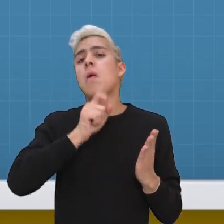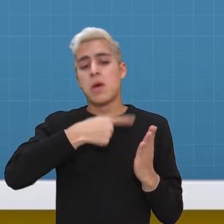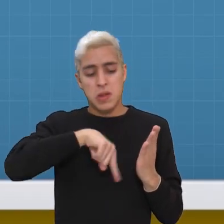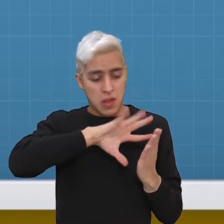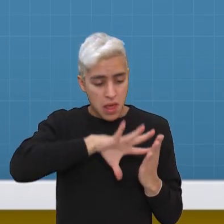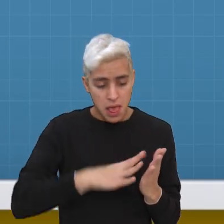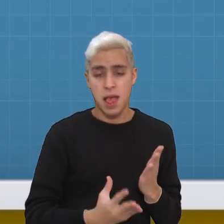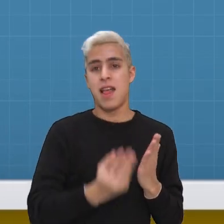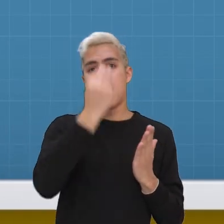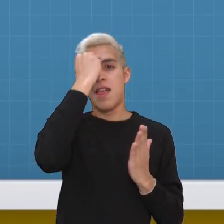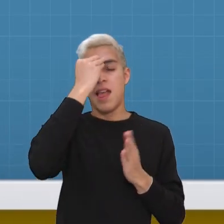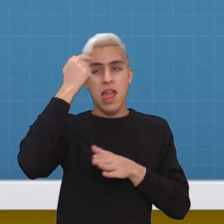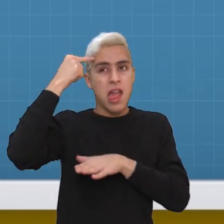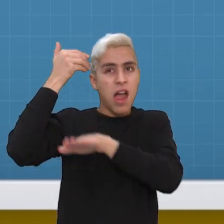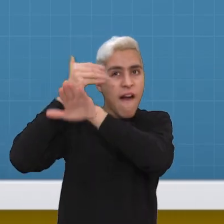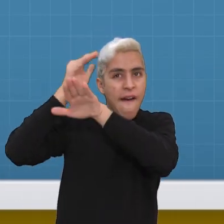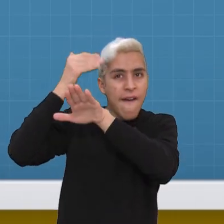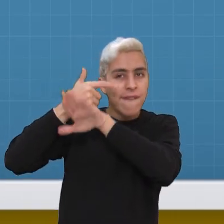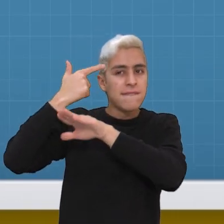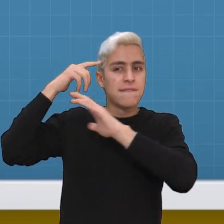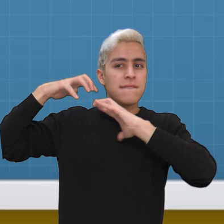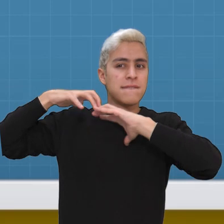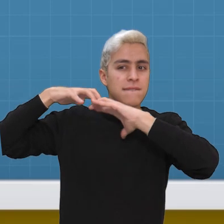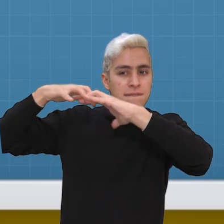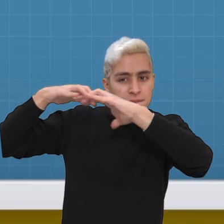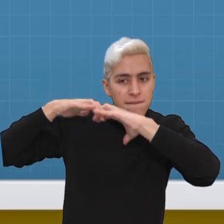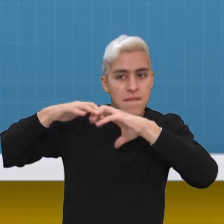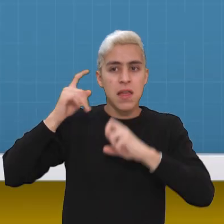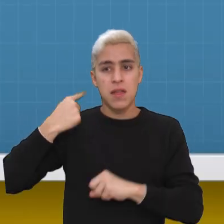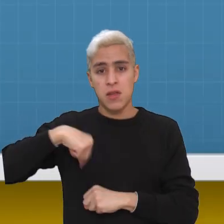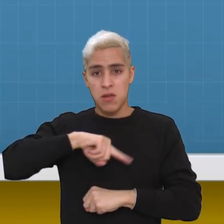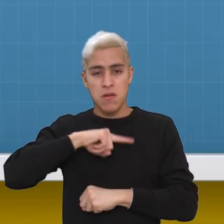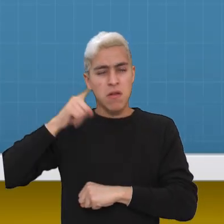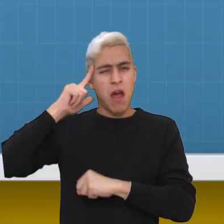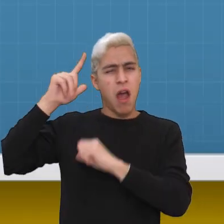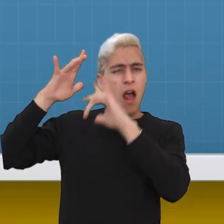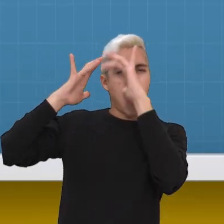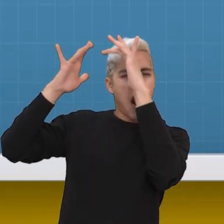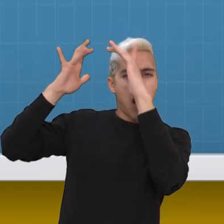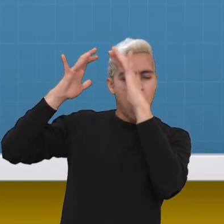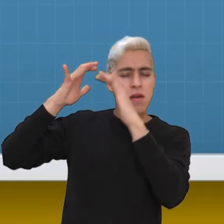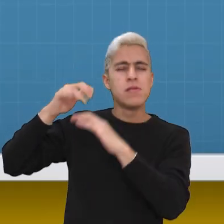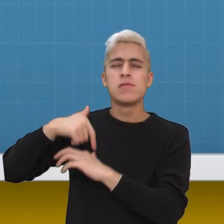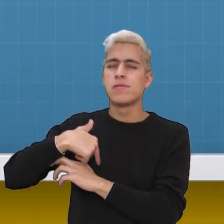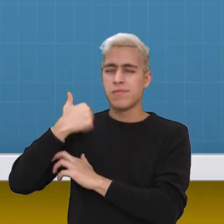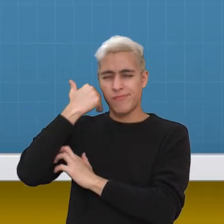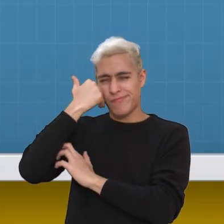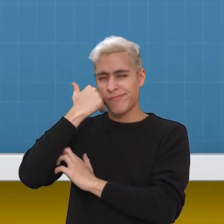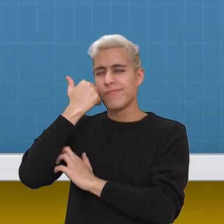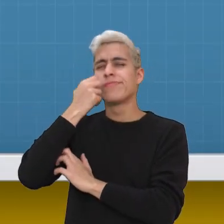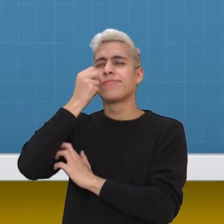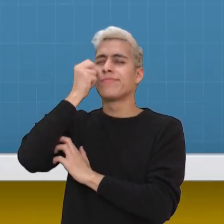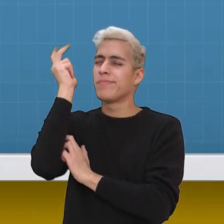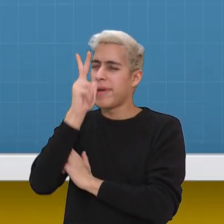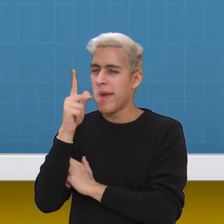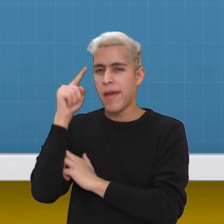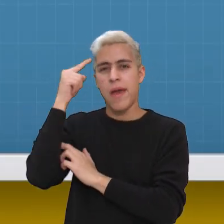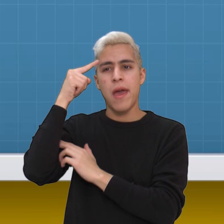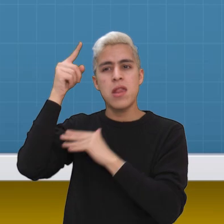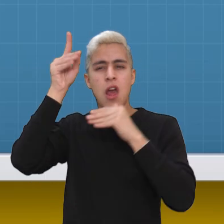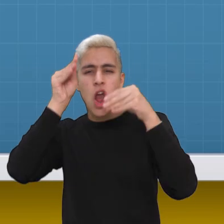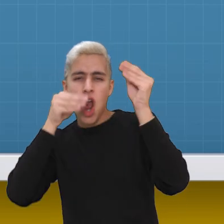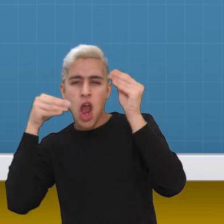gente memoriza, a gente vai treinando o nosso cérebro. E o nosso cérebro, ele é danado. Já viram falar que ele